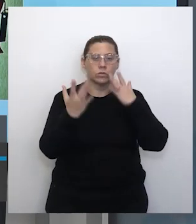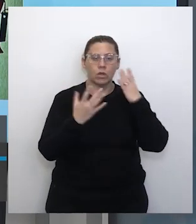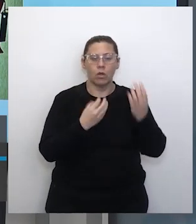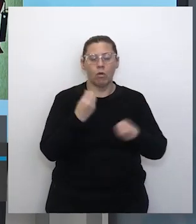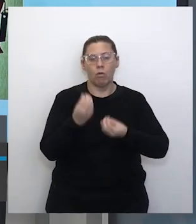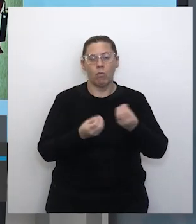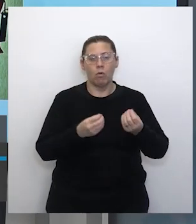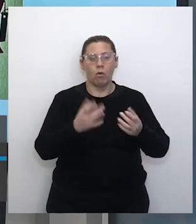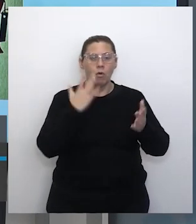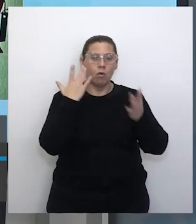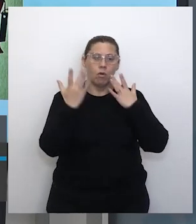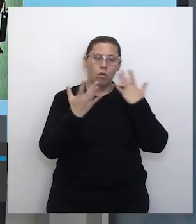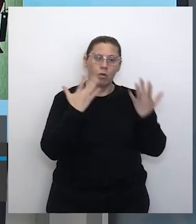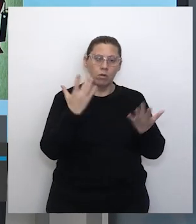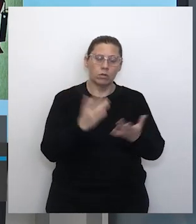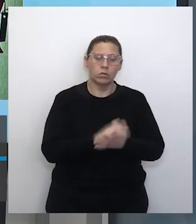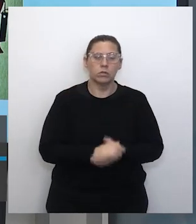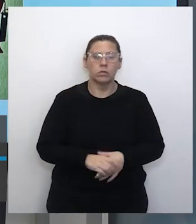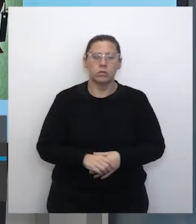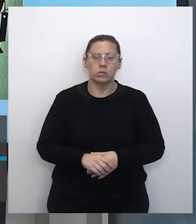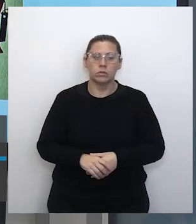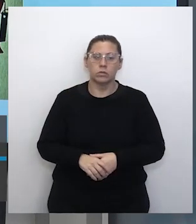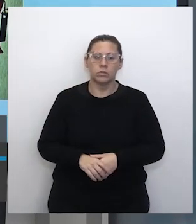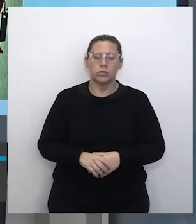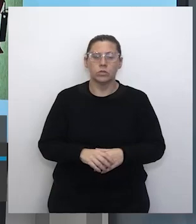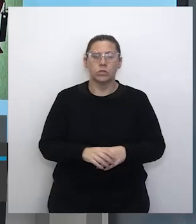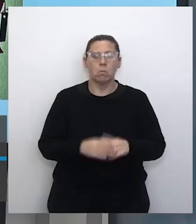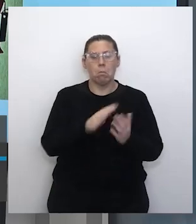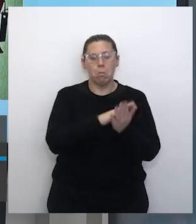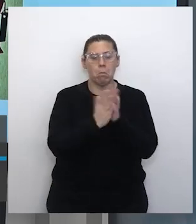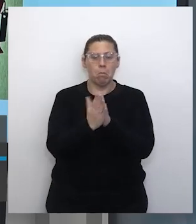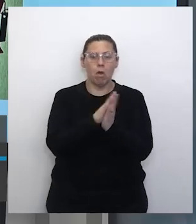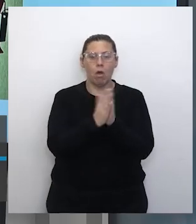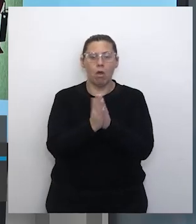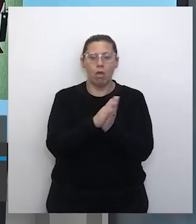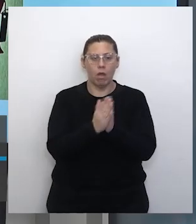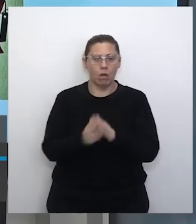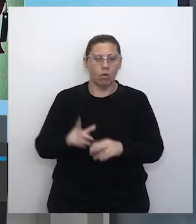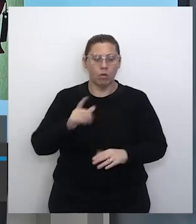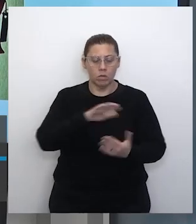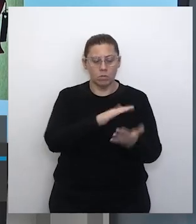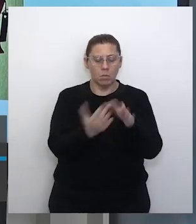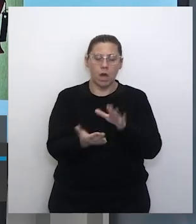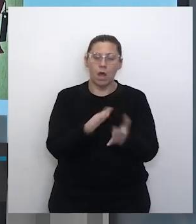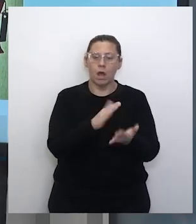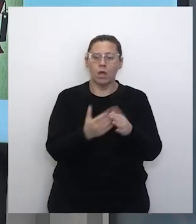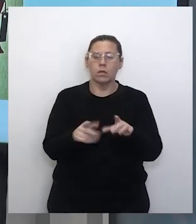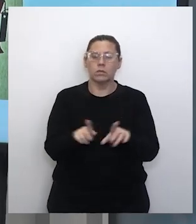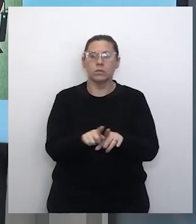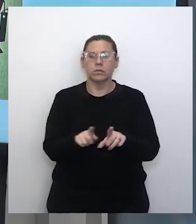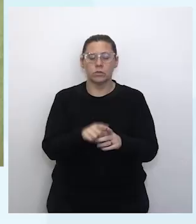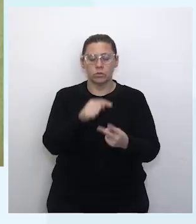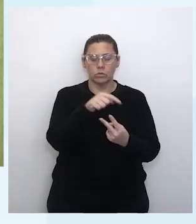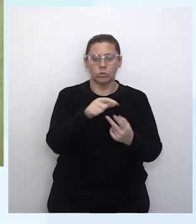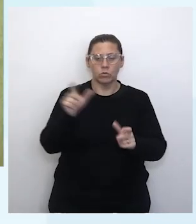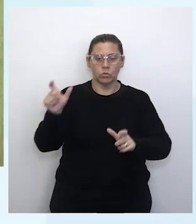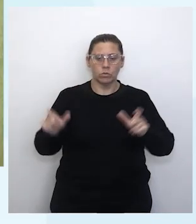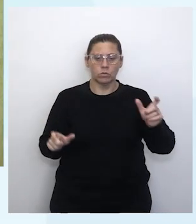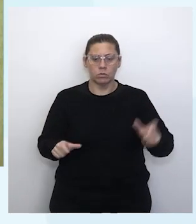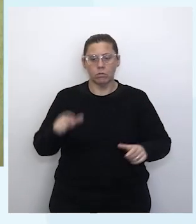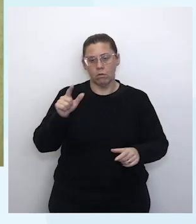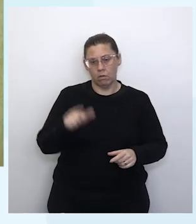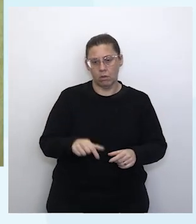o teatro de títeres, ou de bonecos, tá? No caso, o Teatro de Sombras de Caragoz, aí nós temos dois personagens, né?